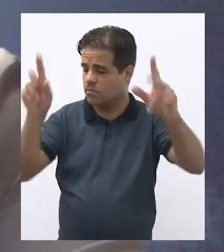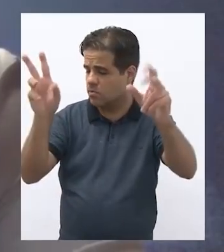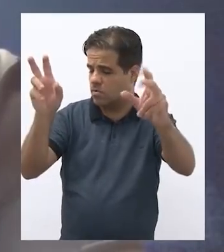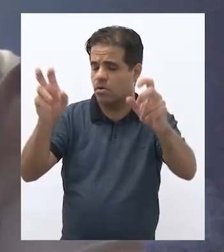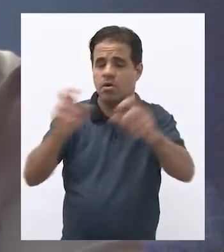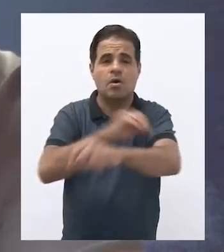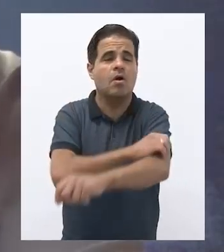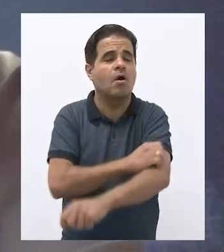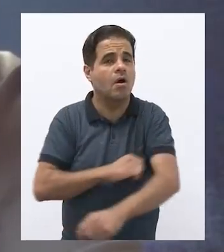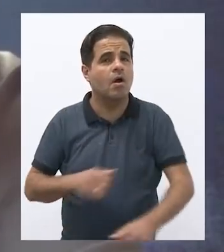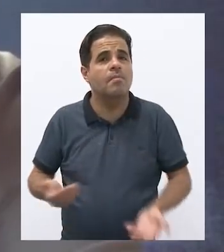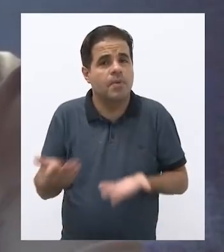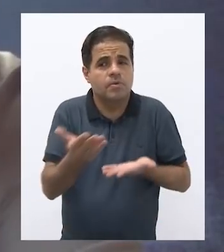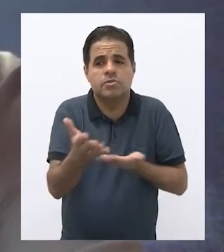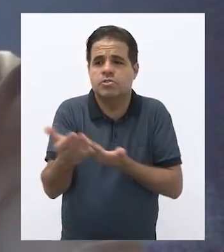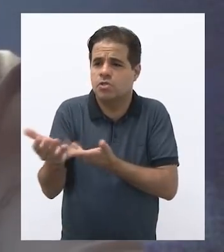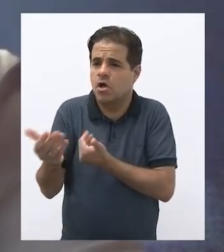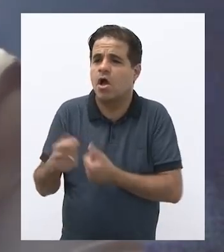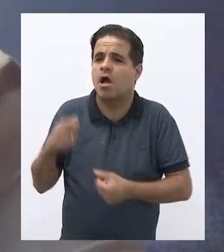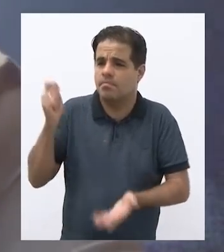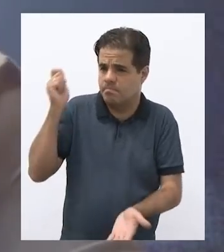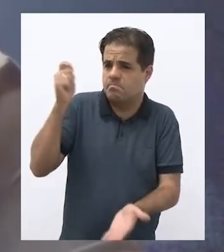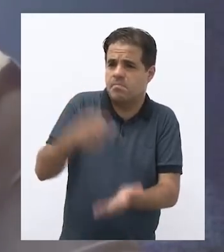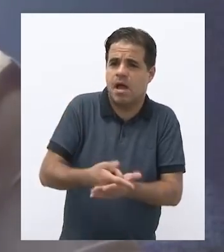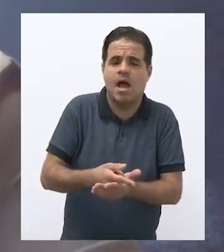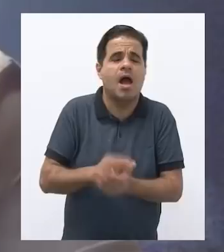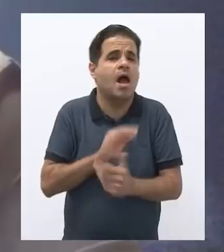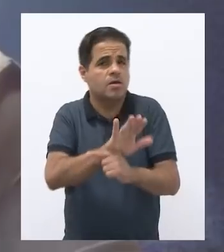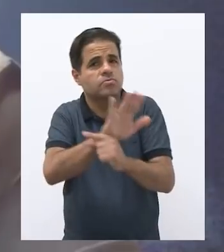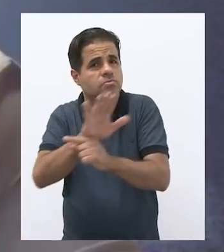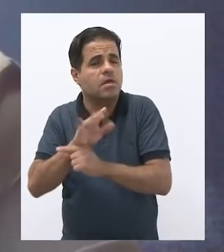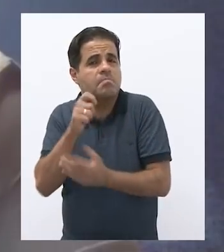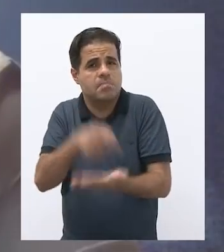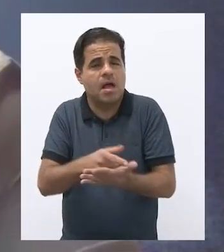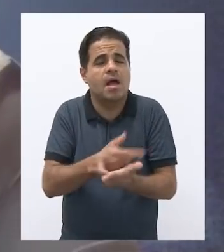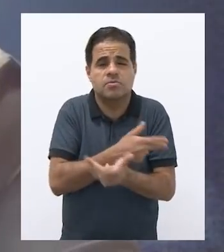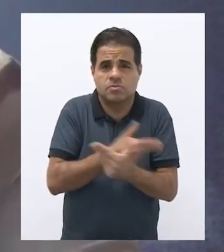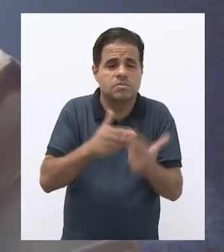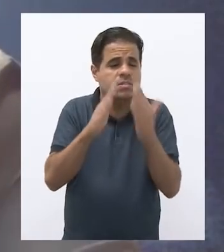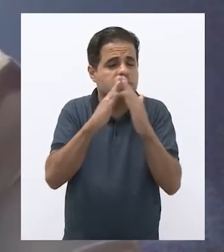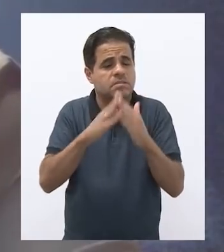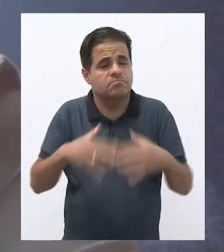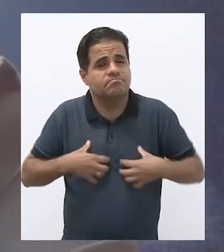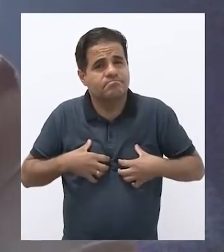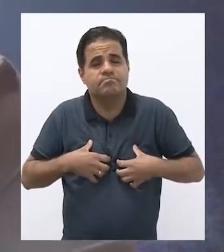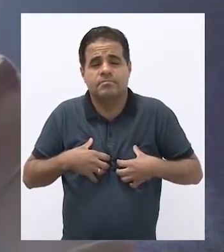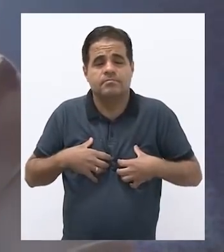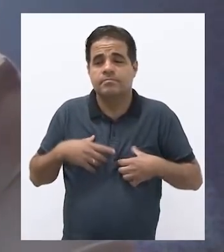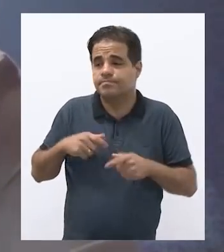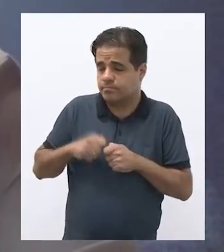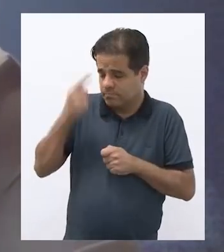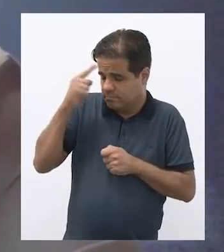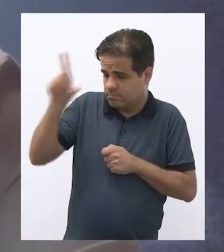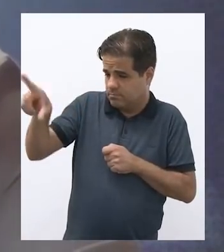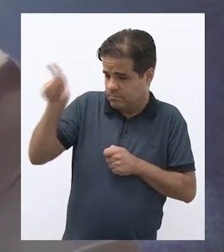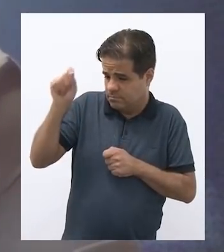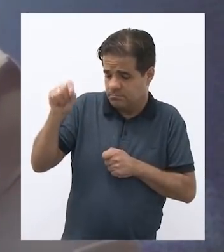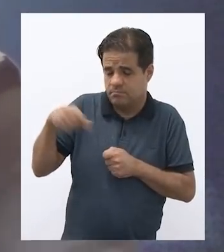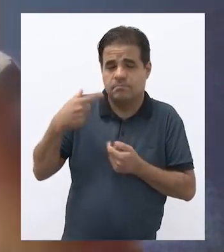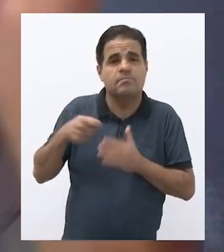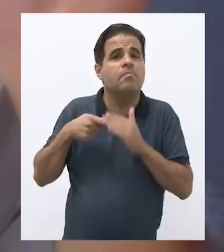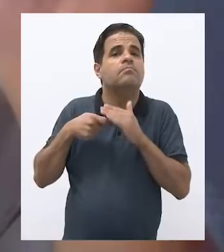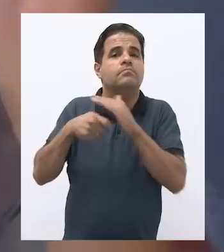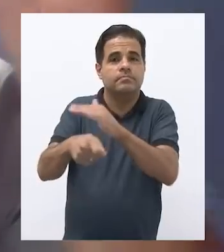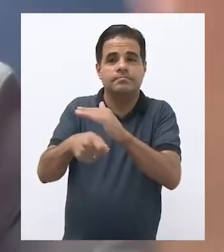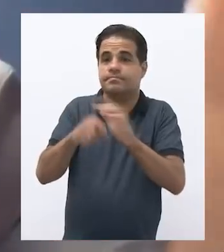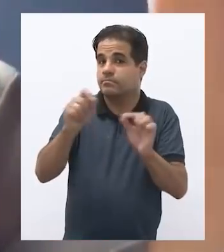certo? O jovem tem que pagar as contas, ajudar a pagar as contas em casa, de modo que ele faz uma opção de investimento